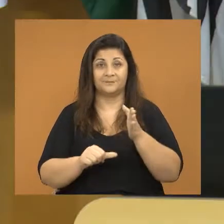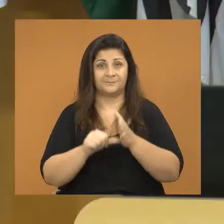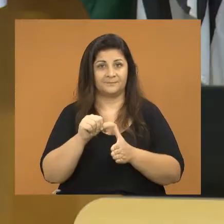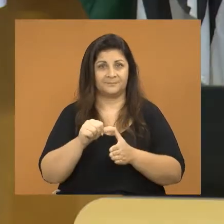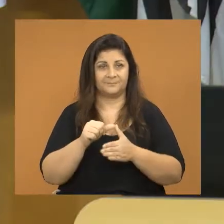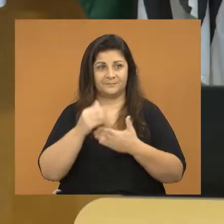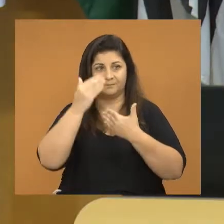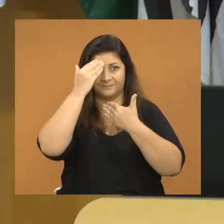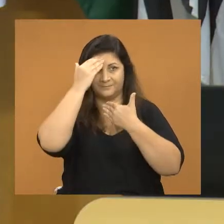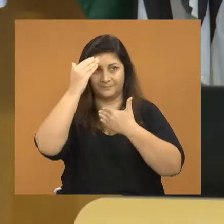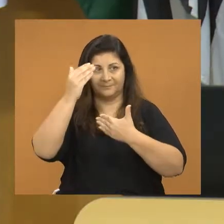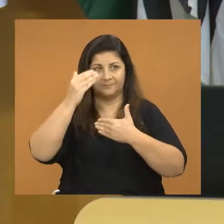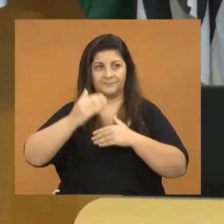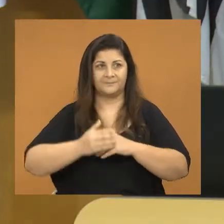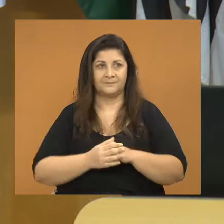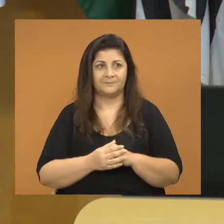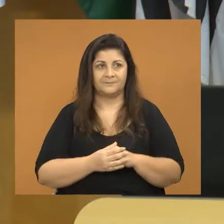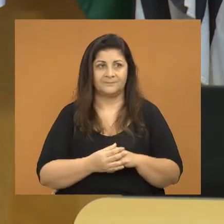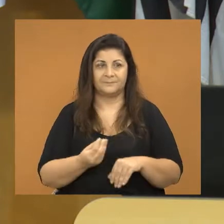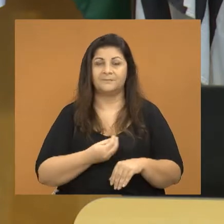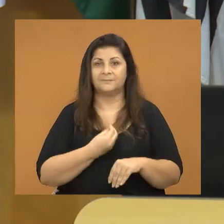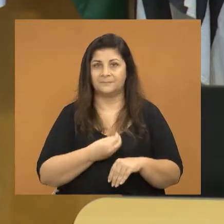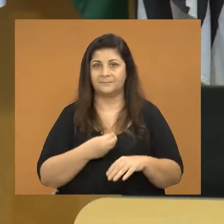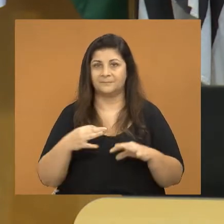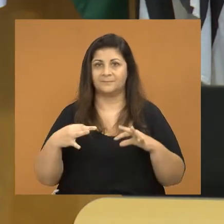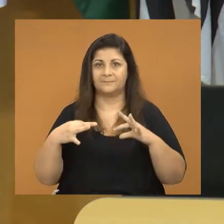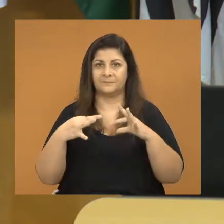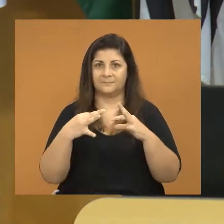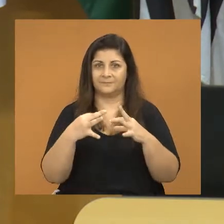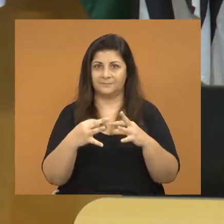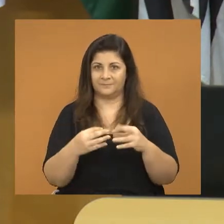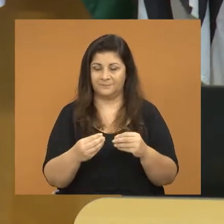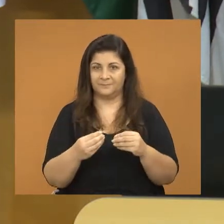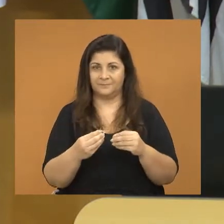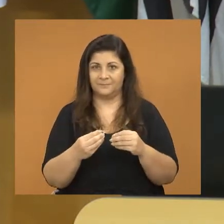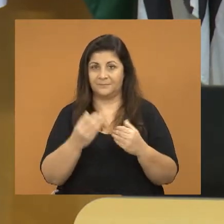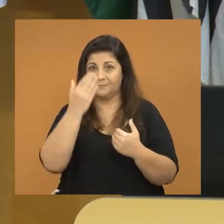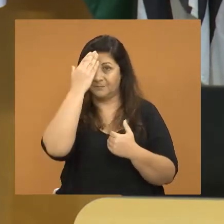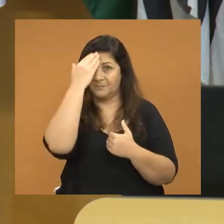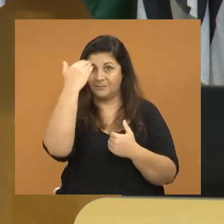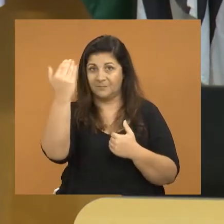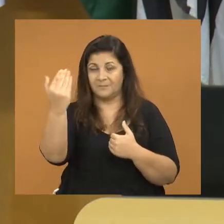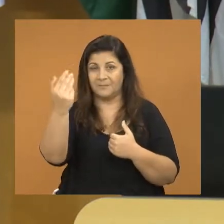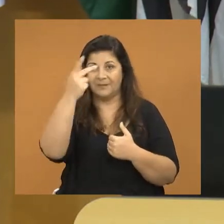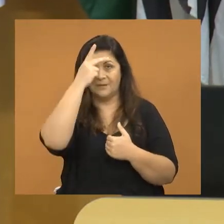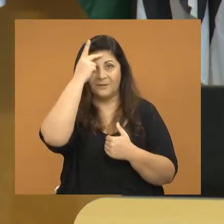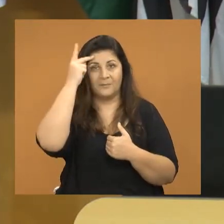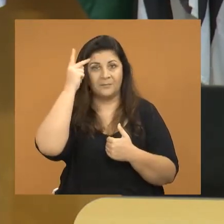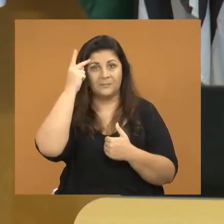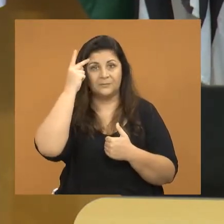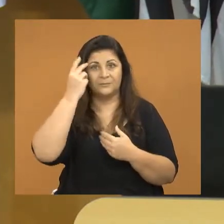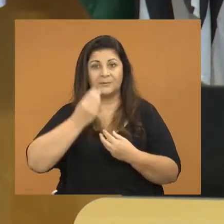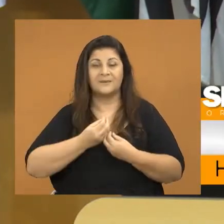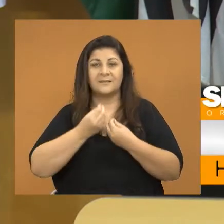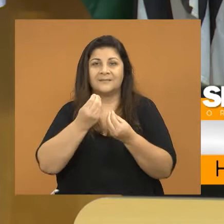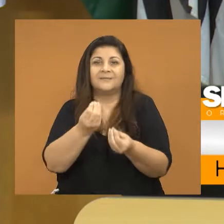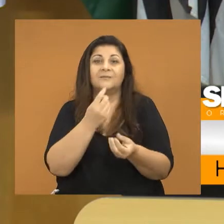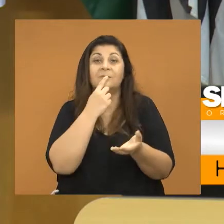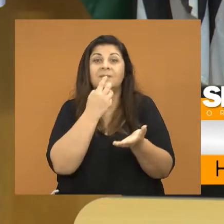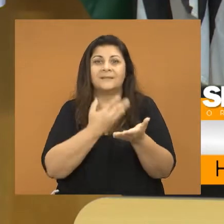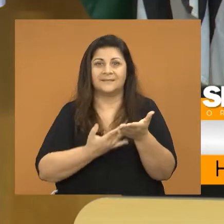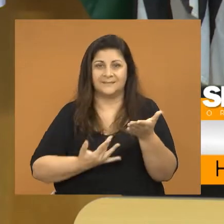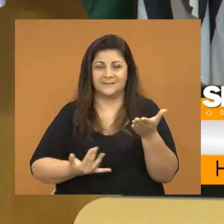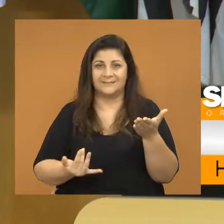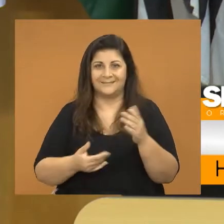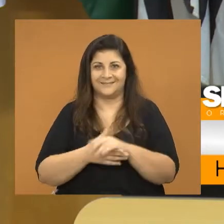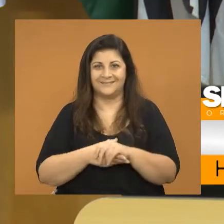Primeiramente, agradecemos a presença de todos, a solenidade em homenagem aos doadores de sangue de Jacareí. Lembramos que